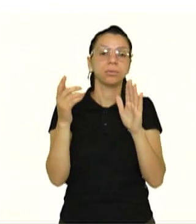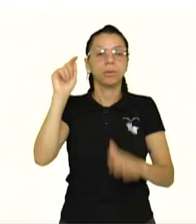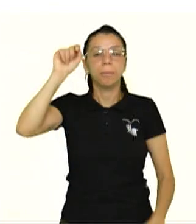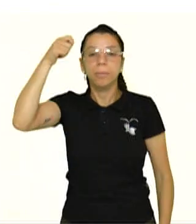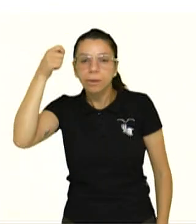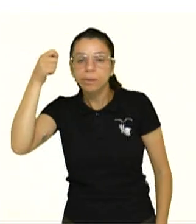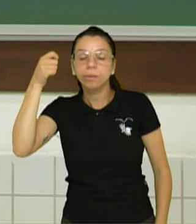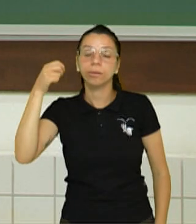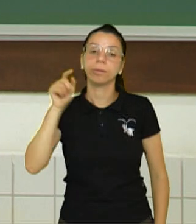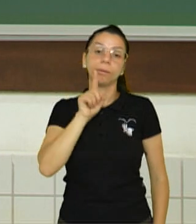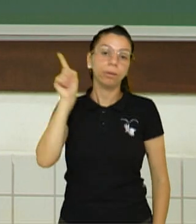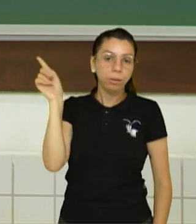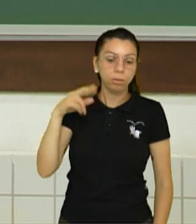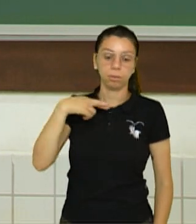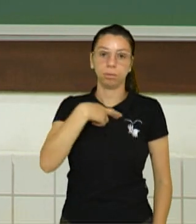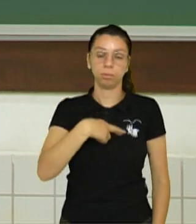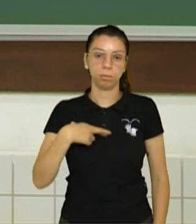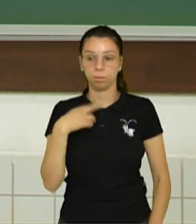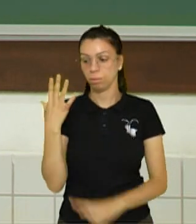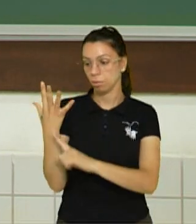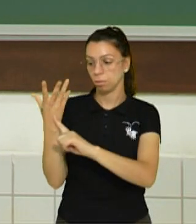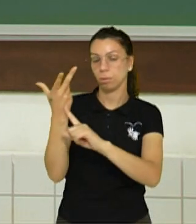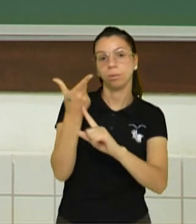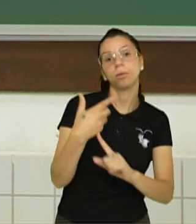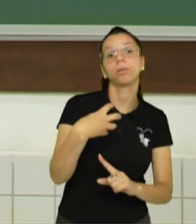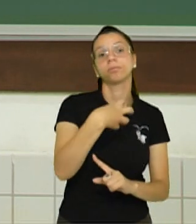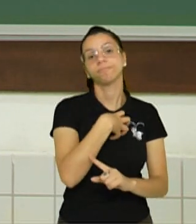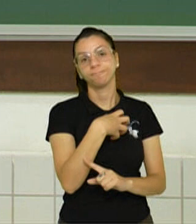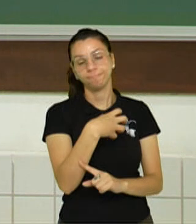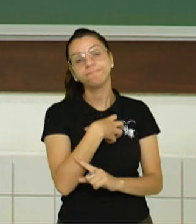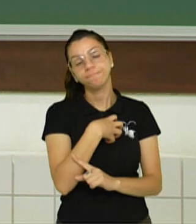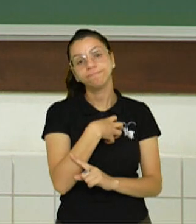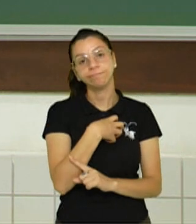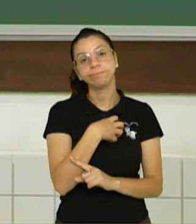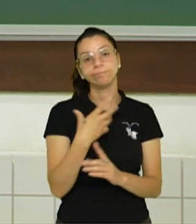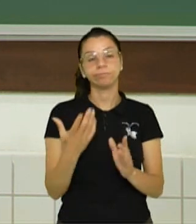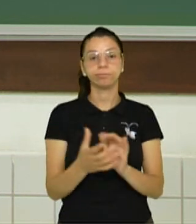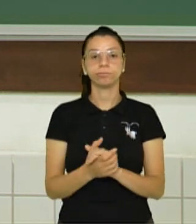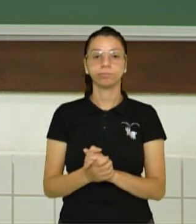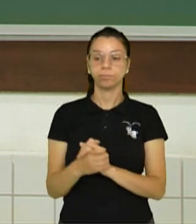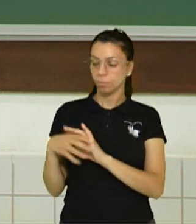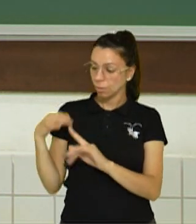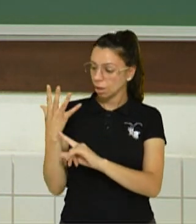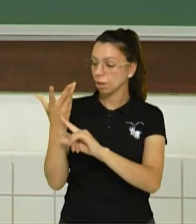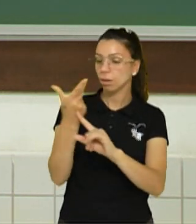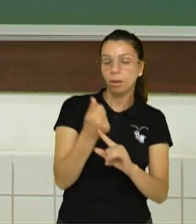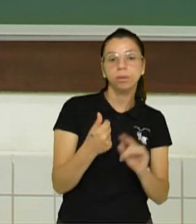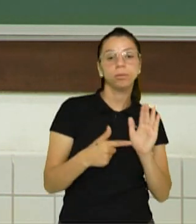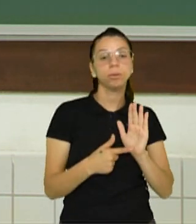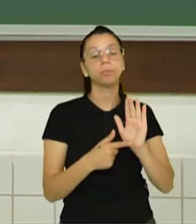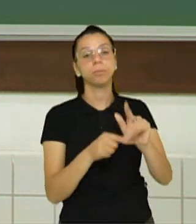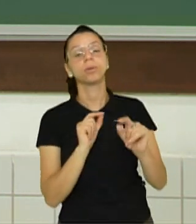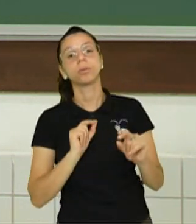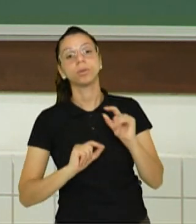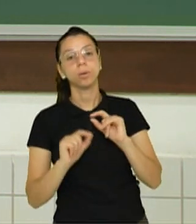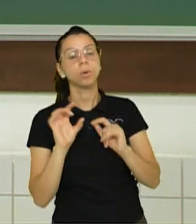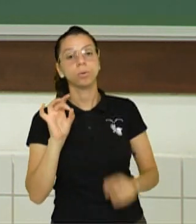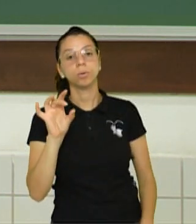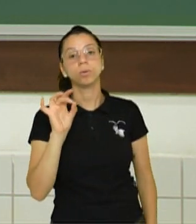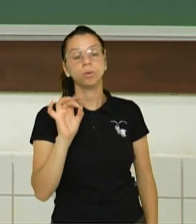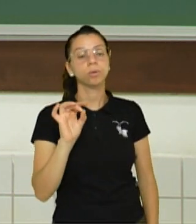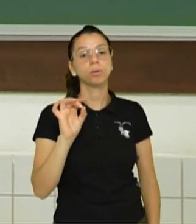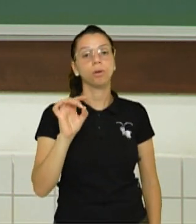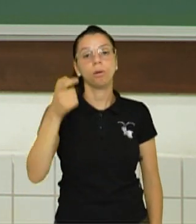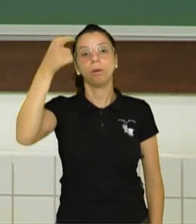este é o romantismo, esta arte que fala sobre o sentimento e esta arte que mostra que não existe somente